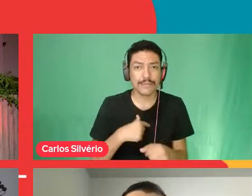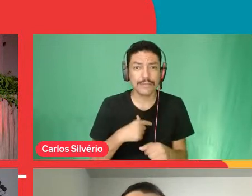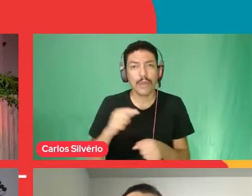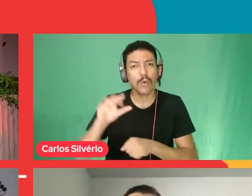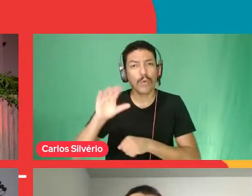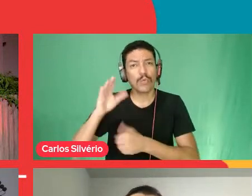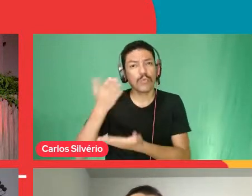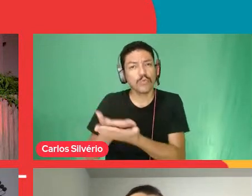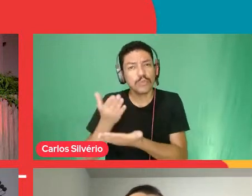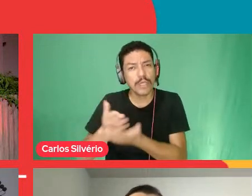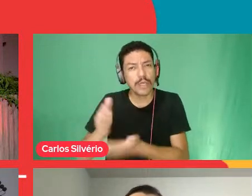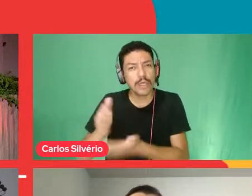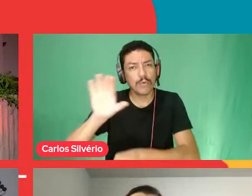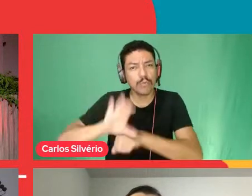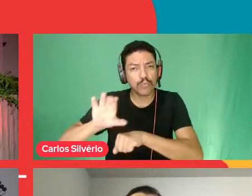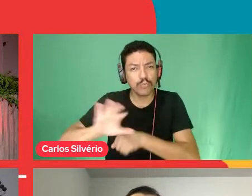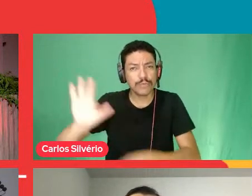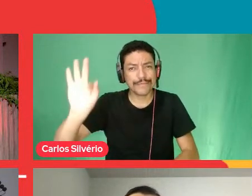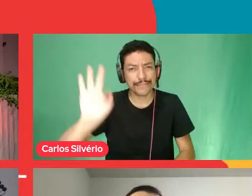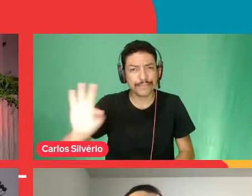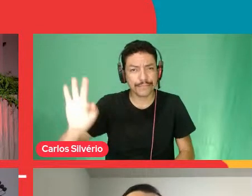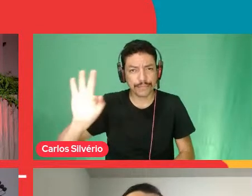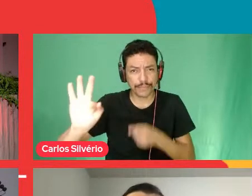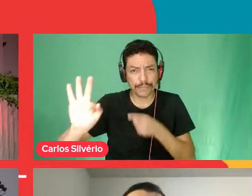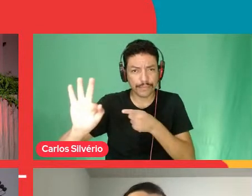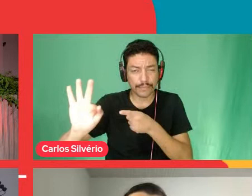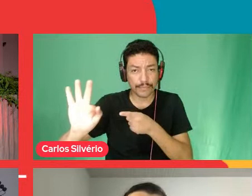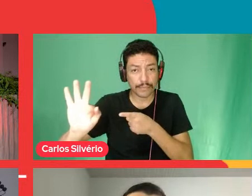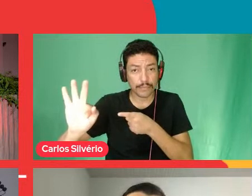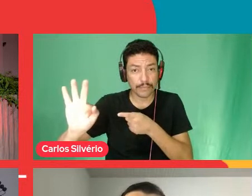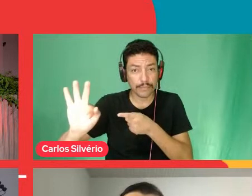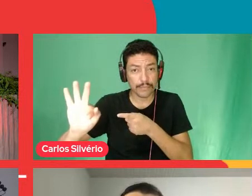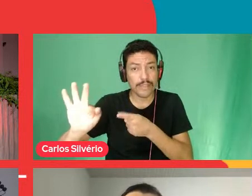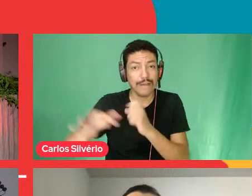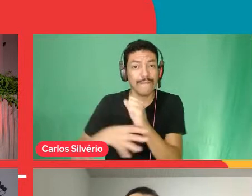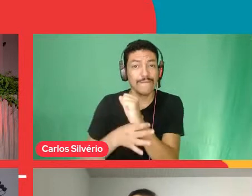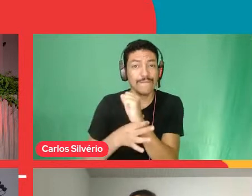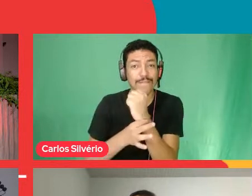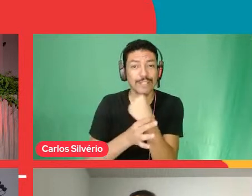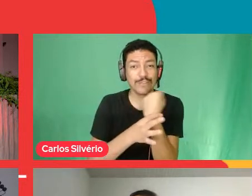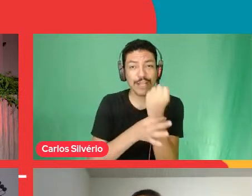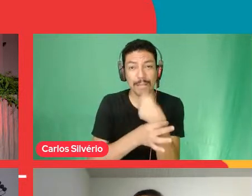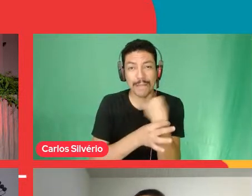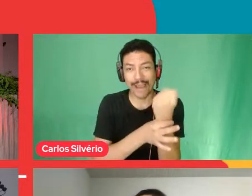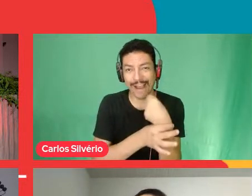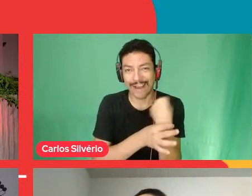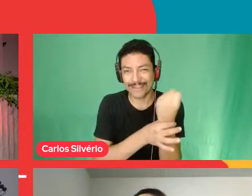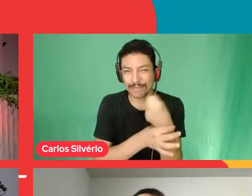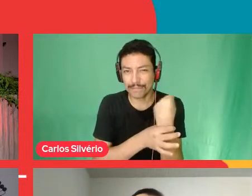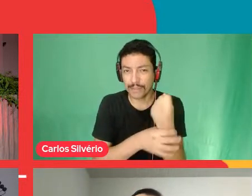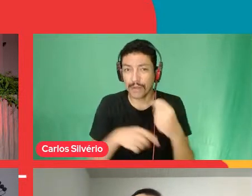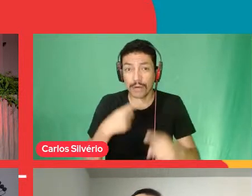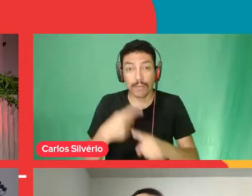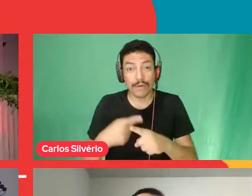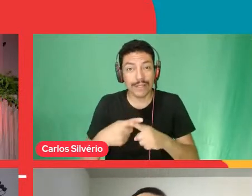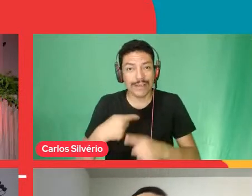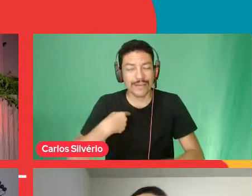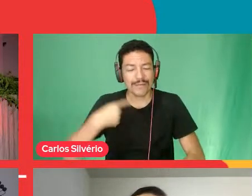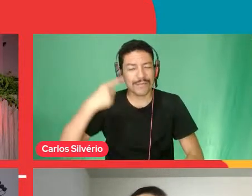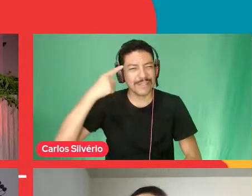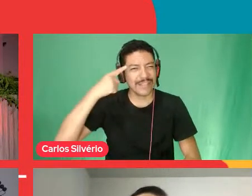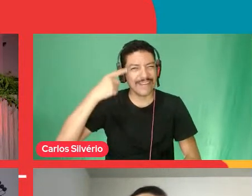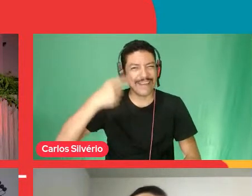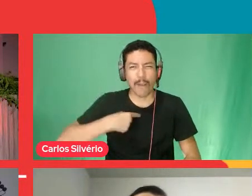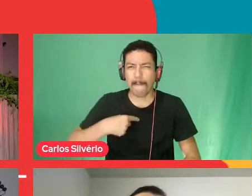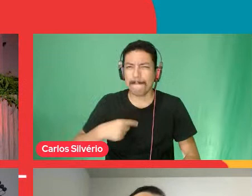cursar faculdade, eu sou graduada em fisioterapia, porque eu achava que eu era